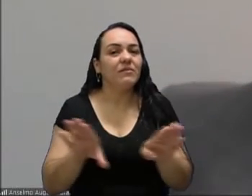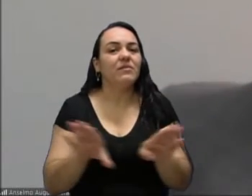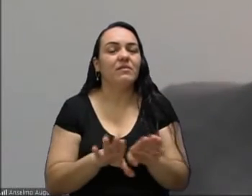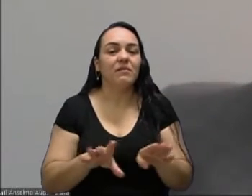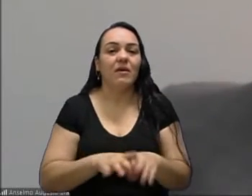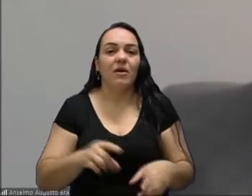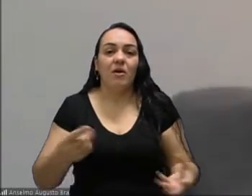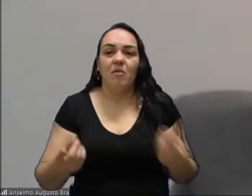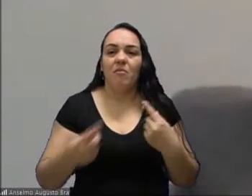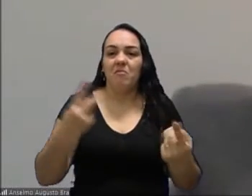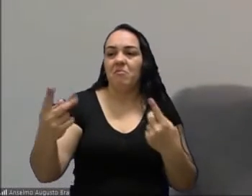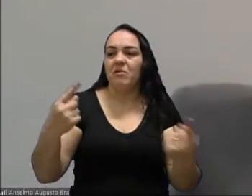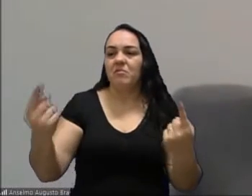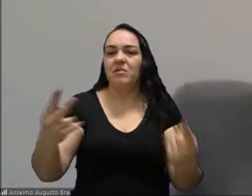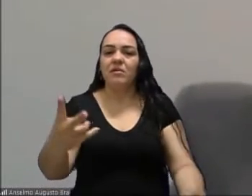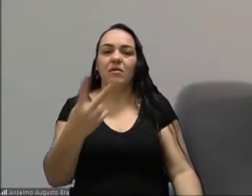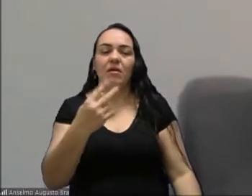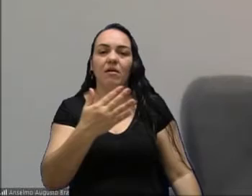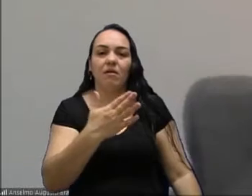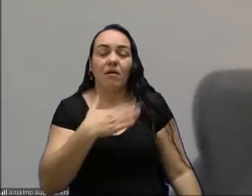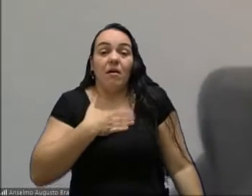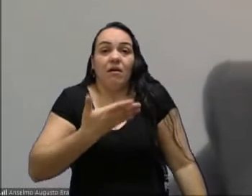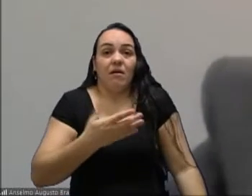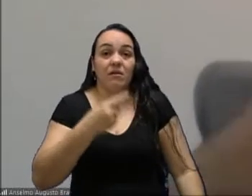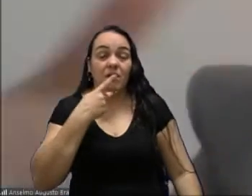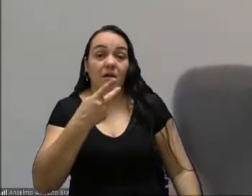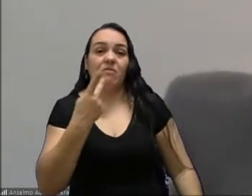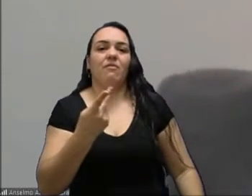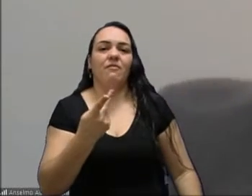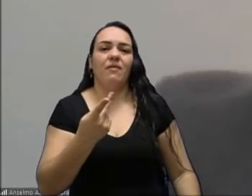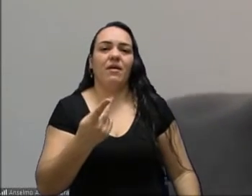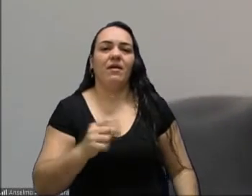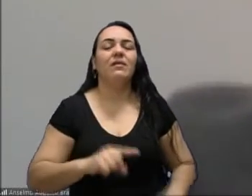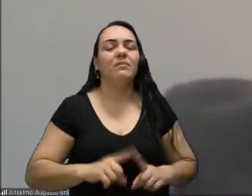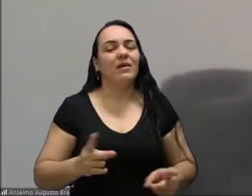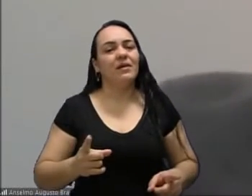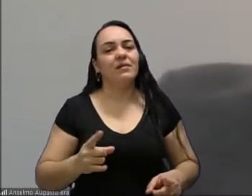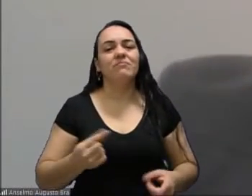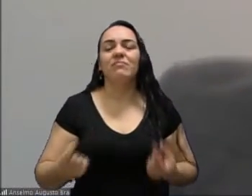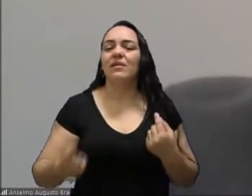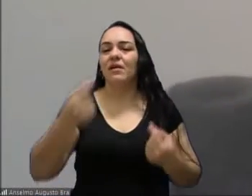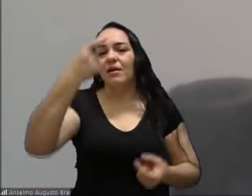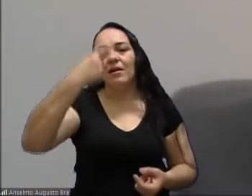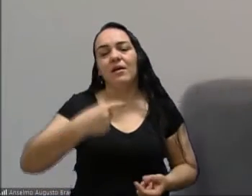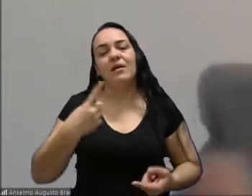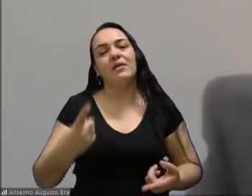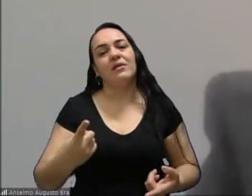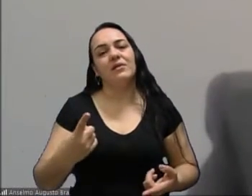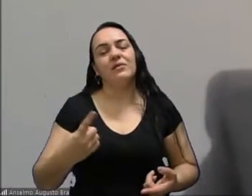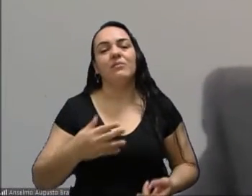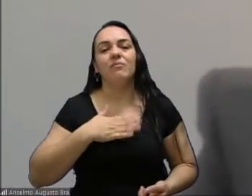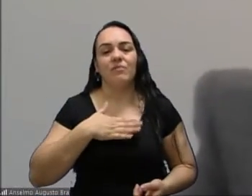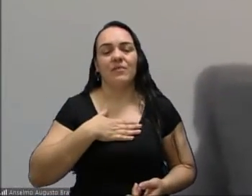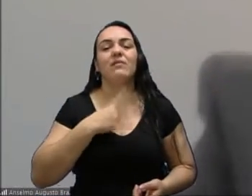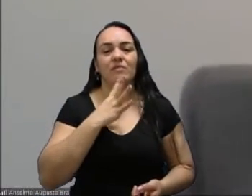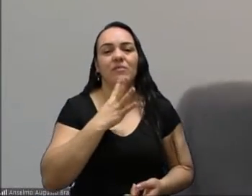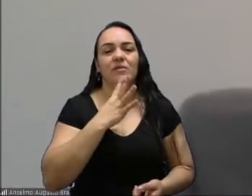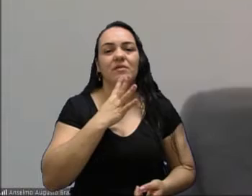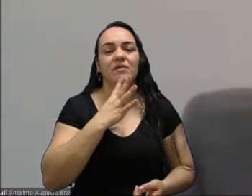se assustam um pouco comigo, né, às vezes pela forma de falar, cada um tem o seu jeito, mas quem conhece,